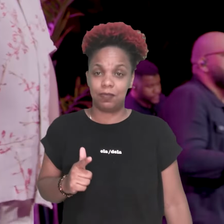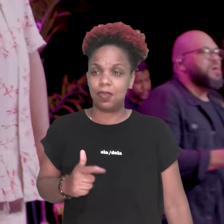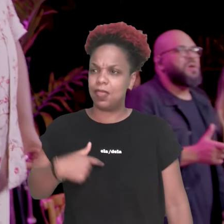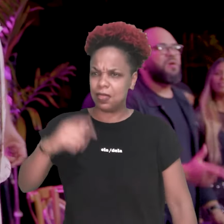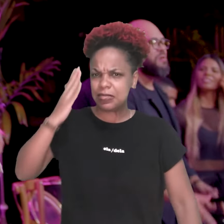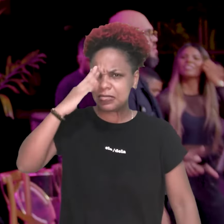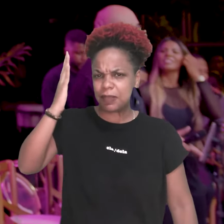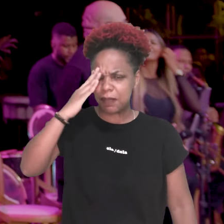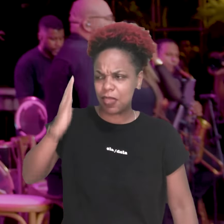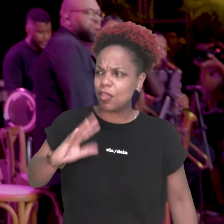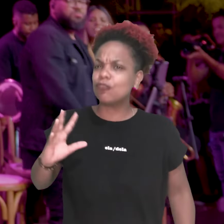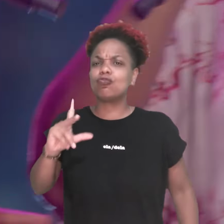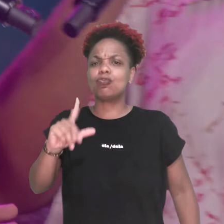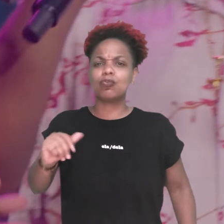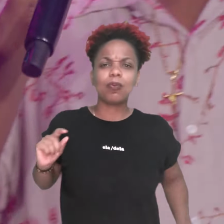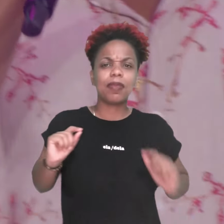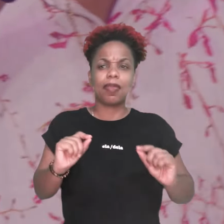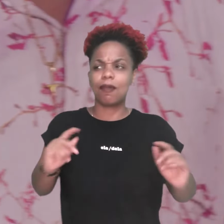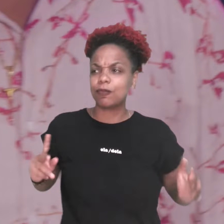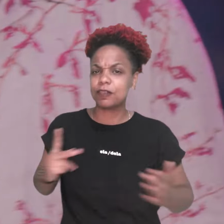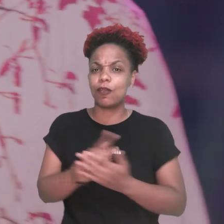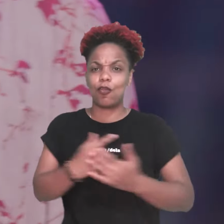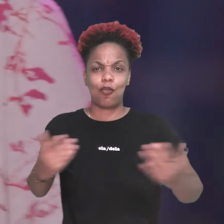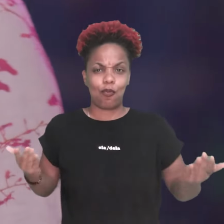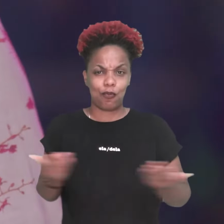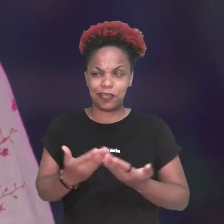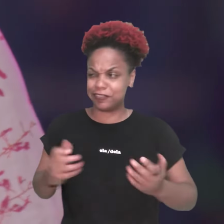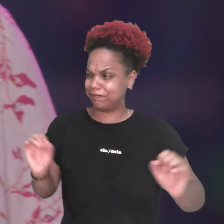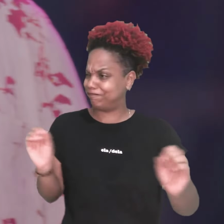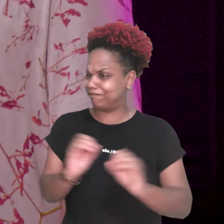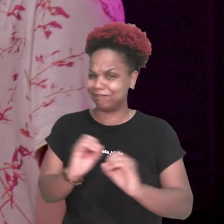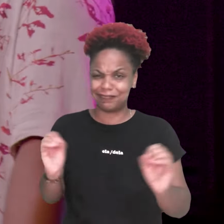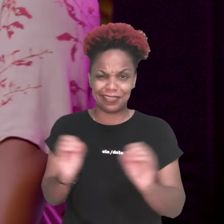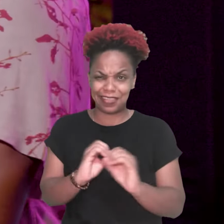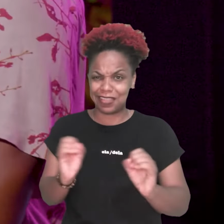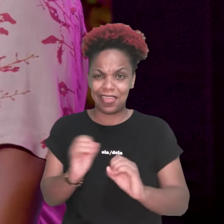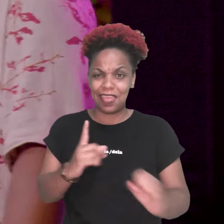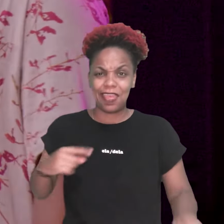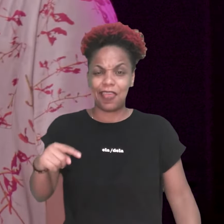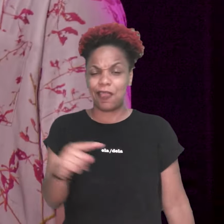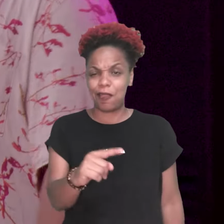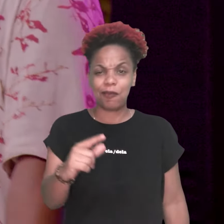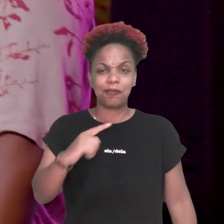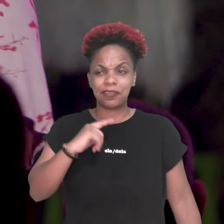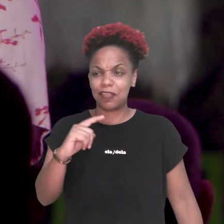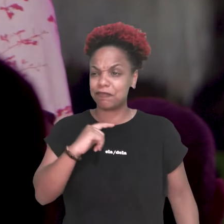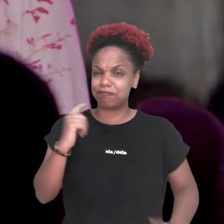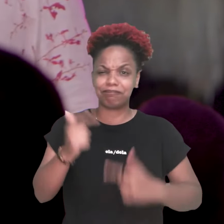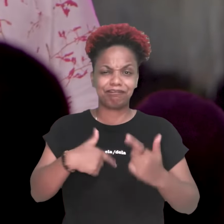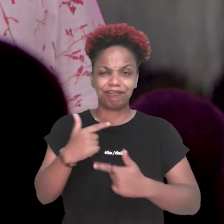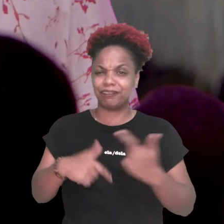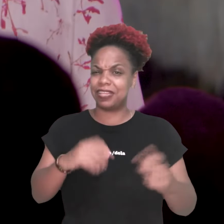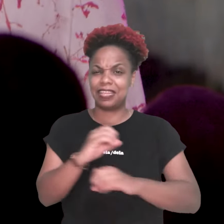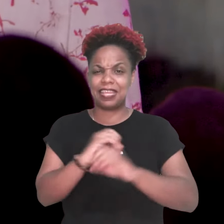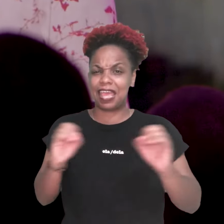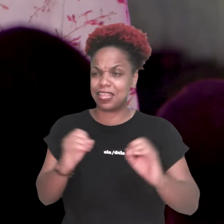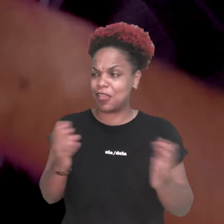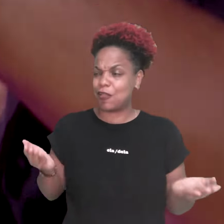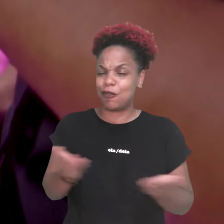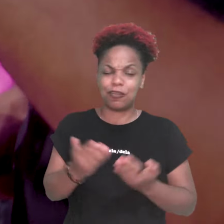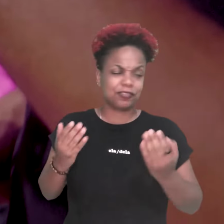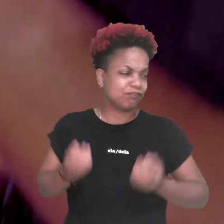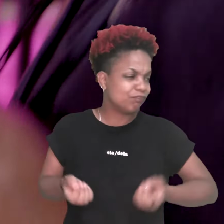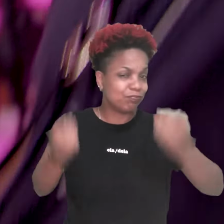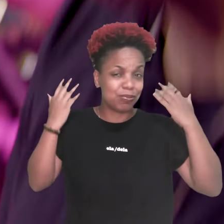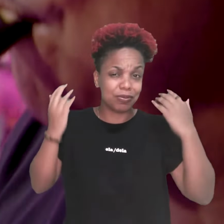Então, quer saber, mano? Hoje eu não quero saber. De pelinho, ovo, prejuízo, ponto cego, ponto fraco, ponto nem sei do que. Hoje eu nem quero